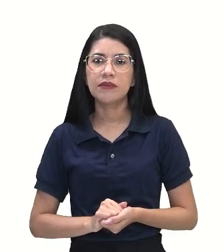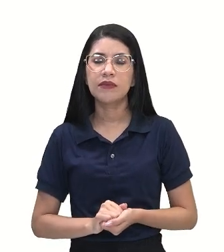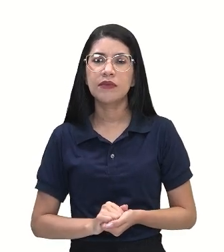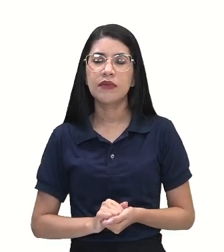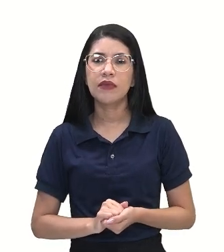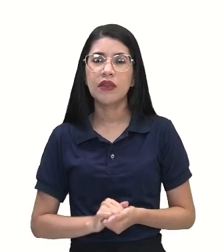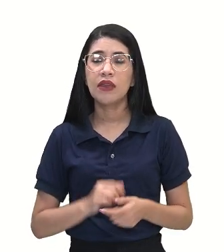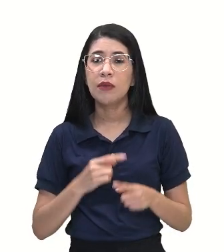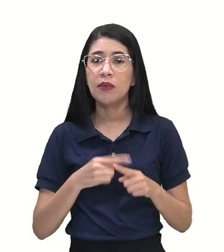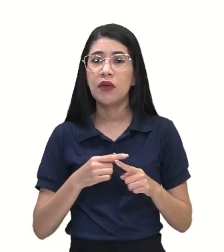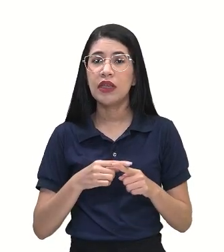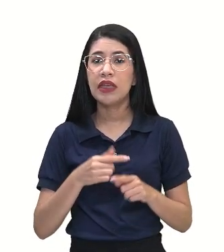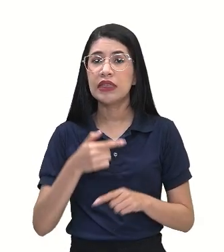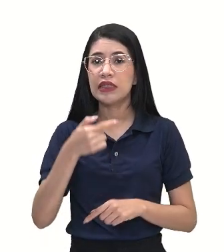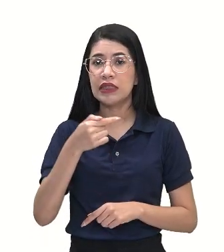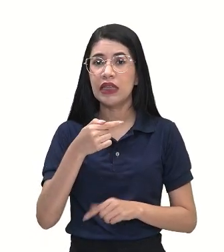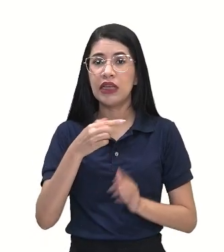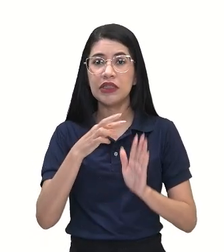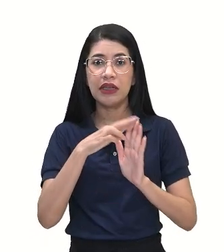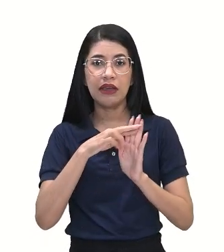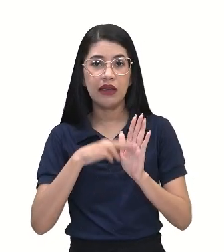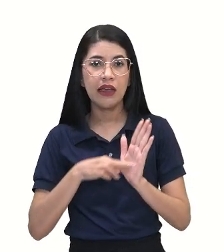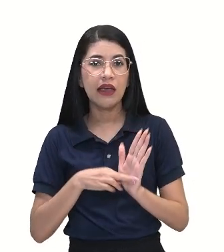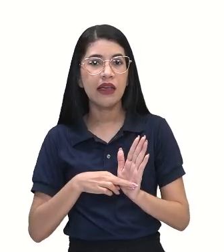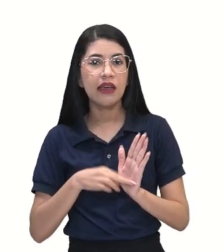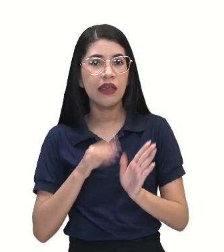Porque 7 não é a razão que nós descobrimos, né?